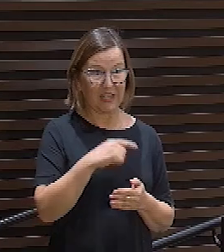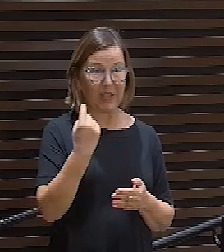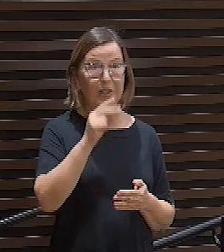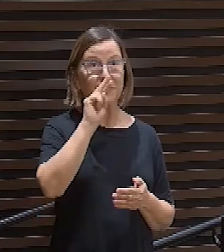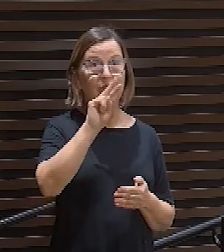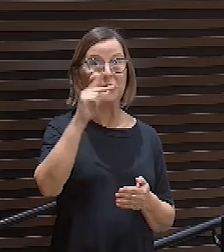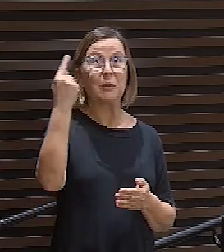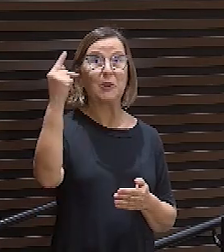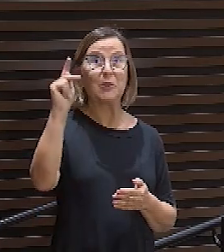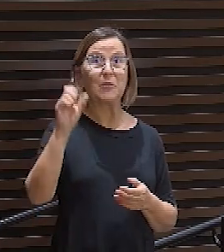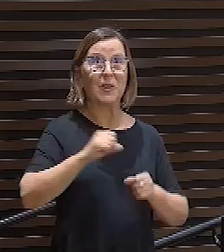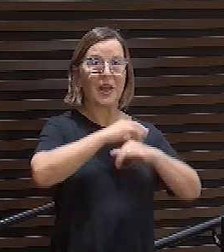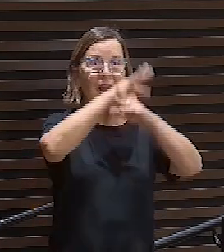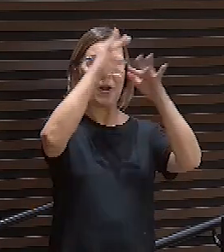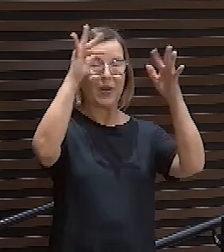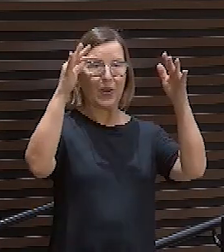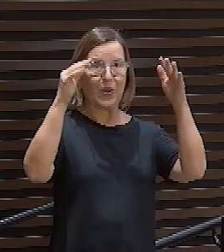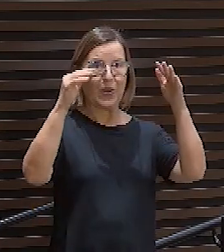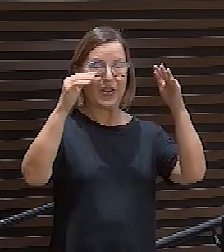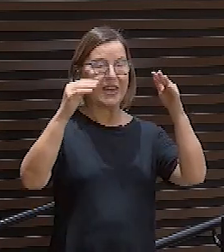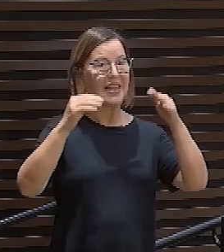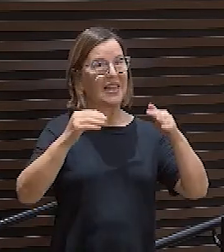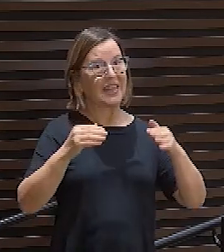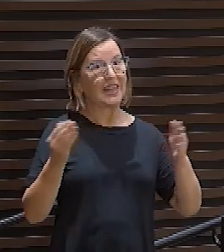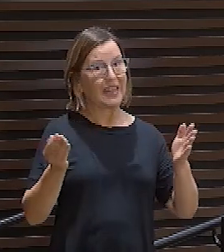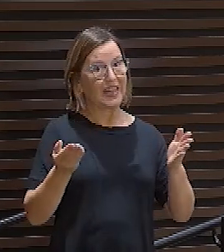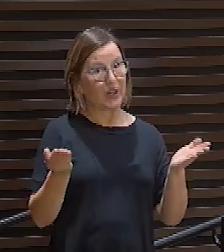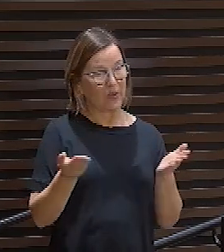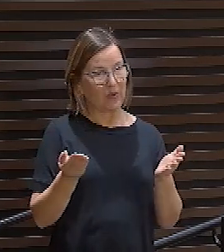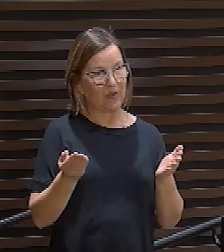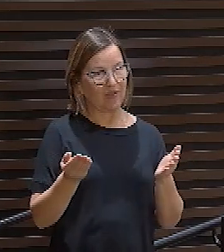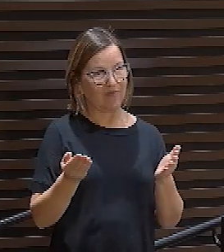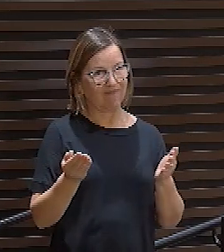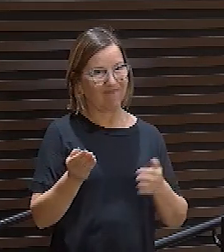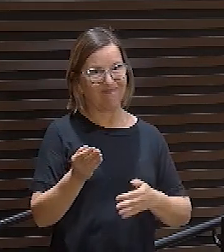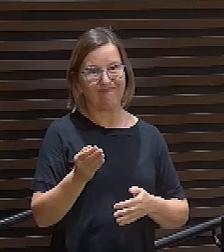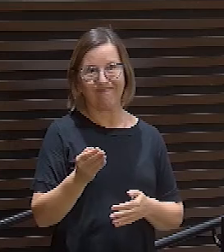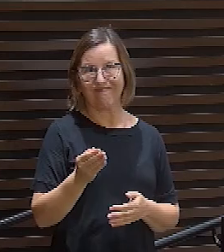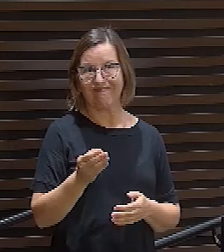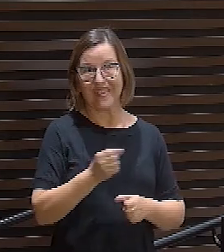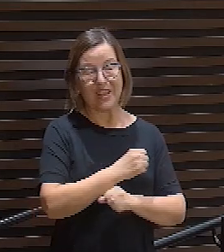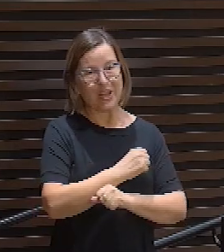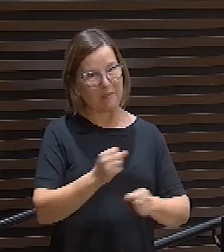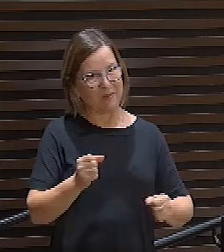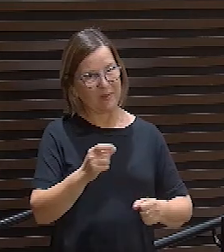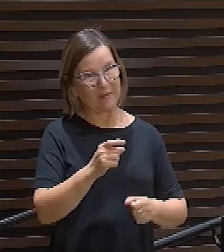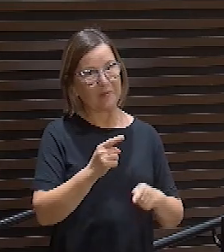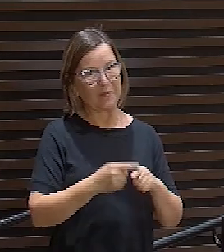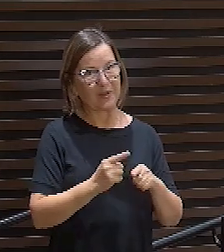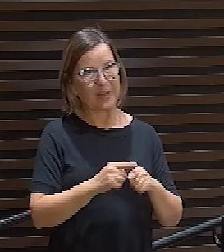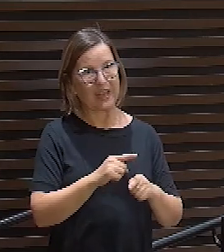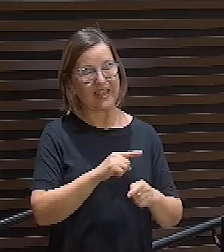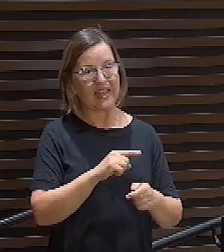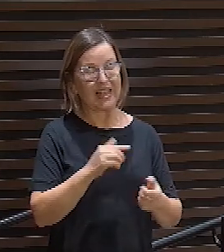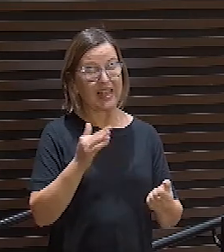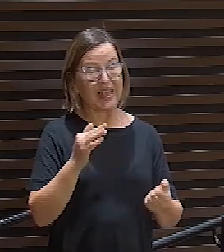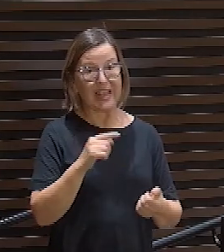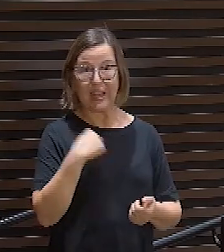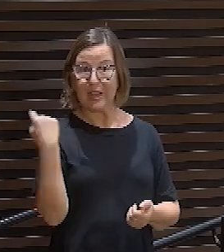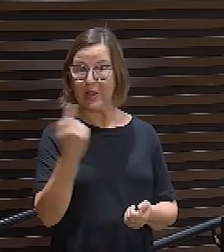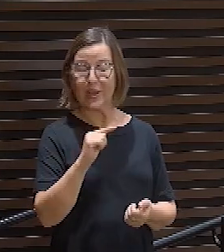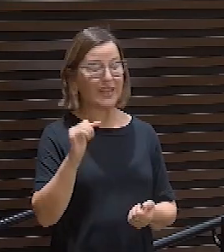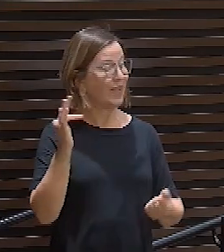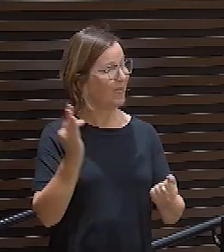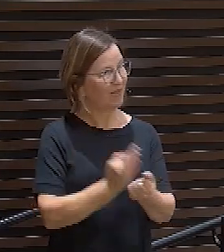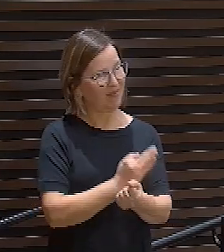Então, minha oração é que o Senhor tenha misericórdia de nós, que o Senhor, nessa noite, Ele poupe-nos a